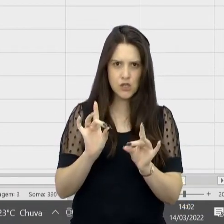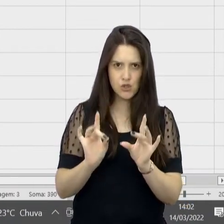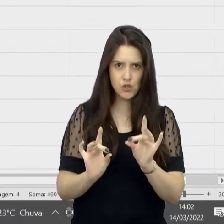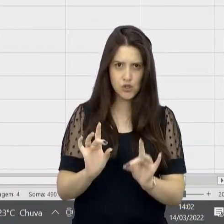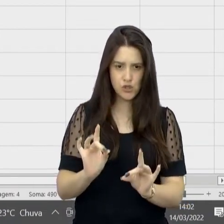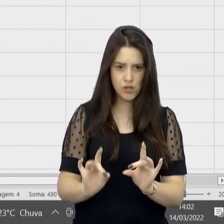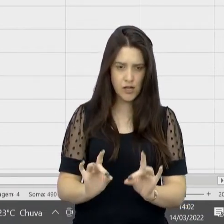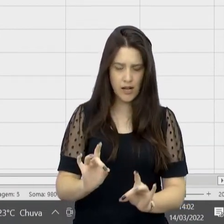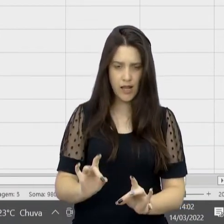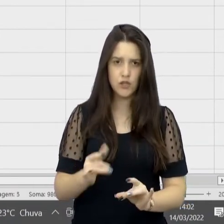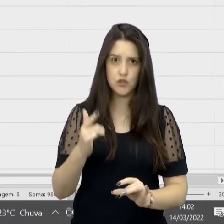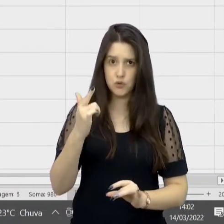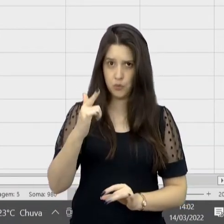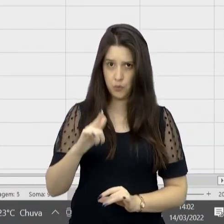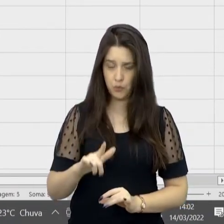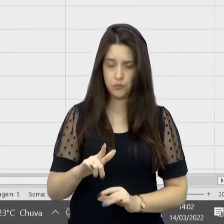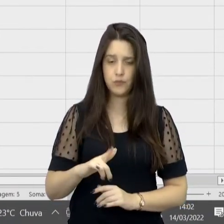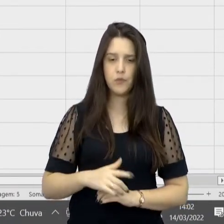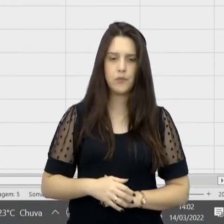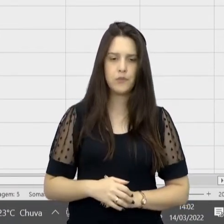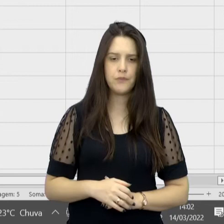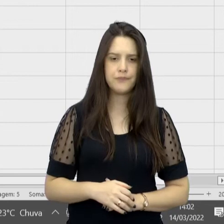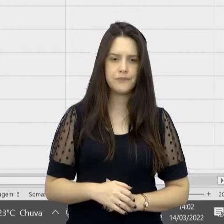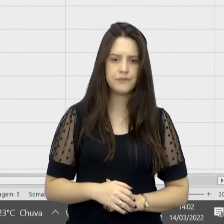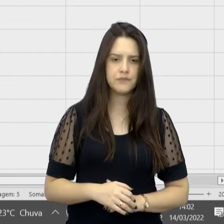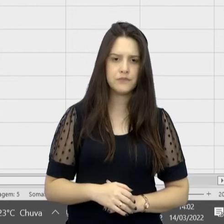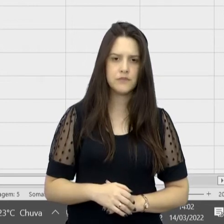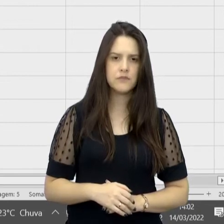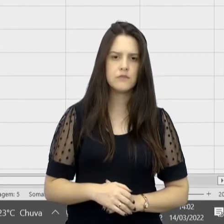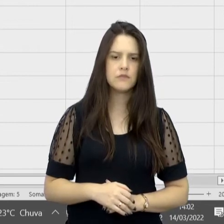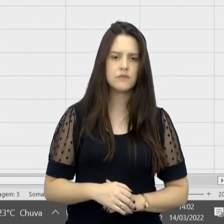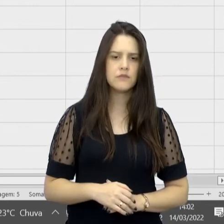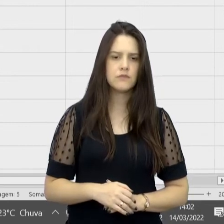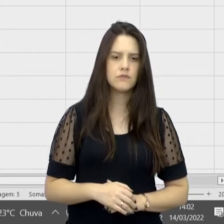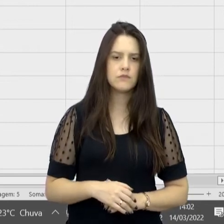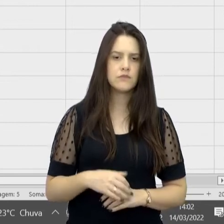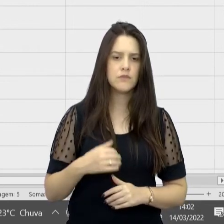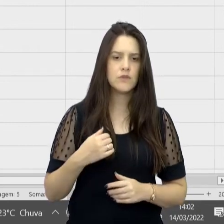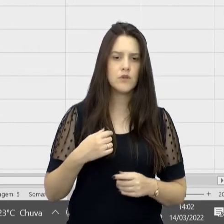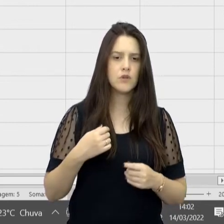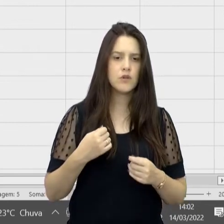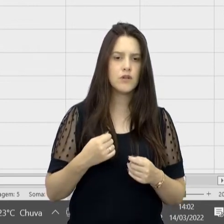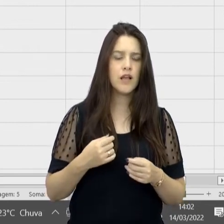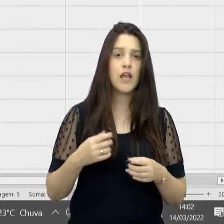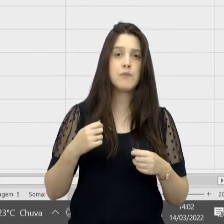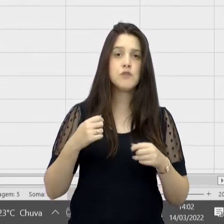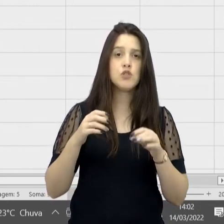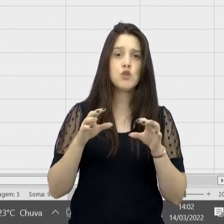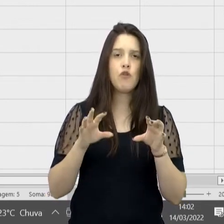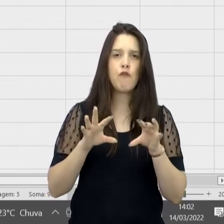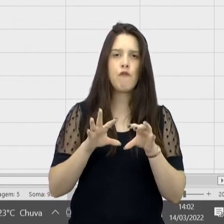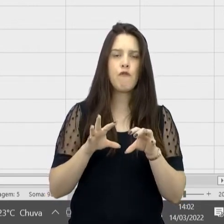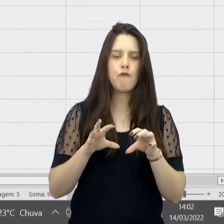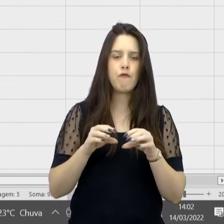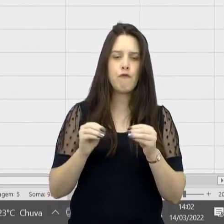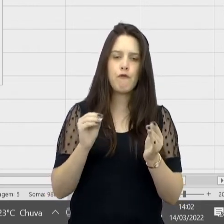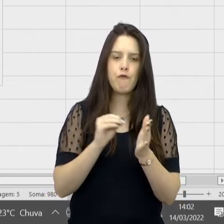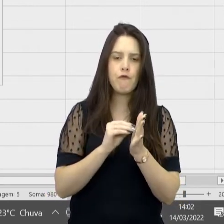Vou deixar ela aqui selecionada. Com o botão direito, eu venho em formatar cédula.